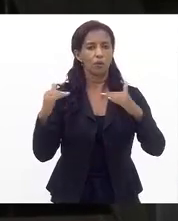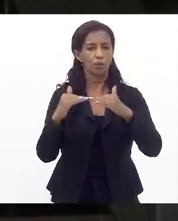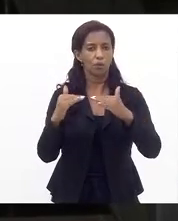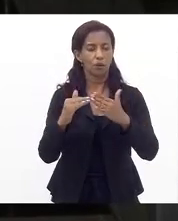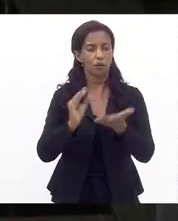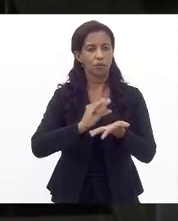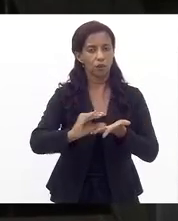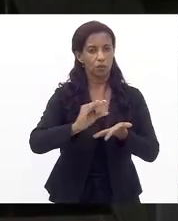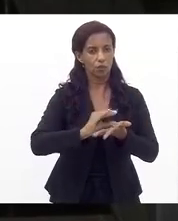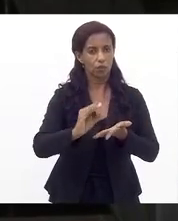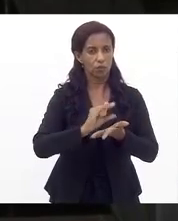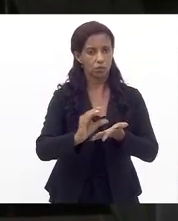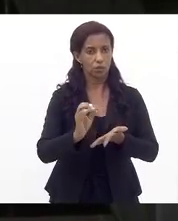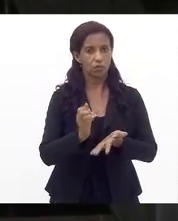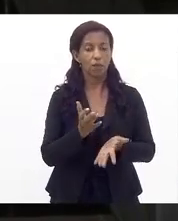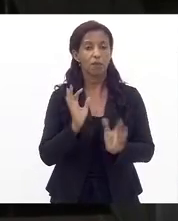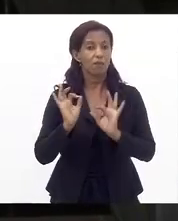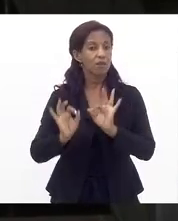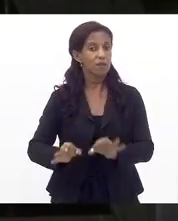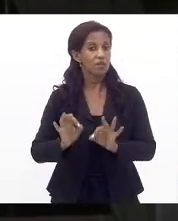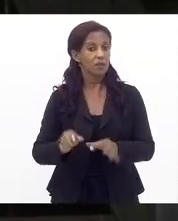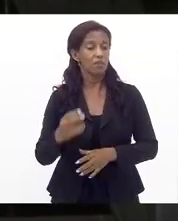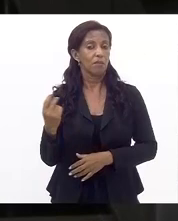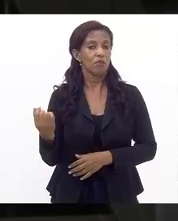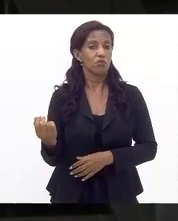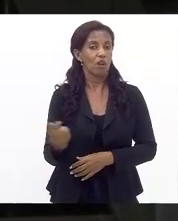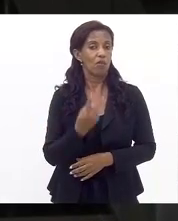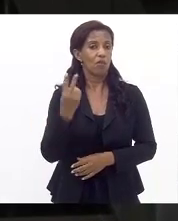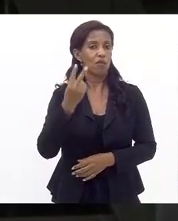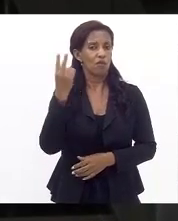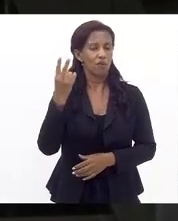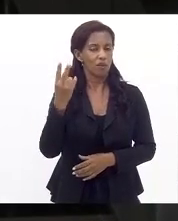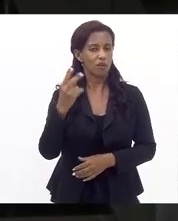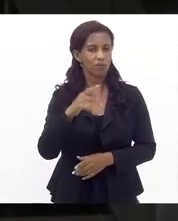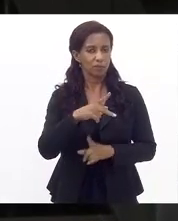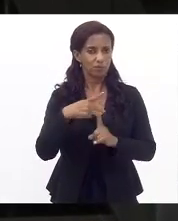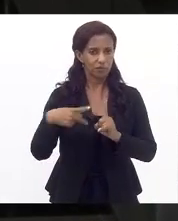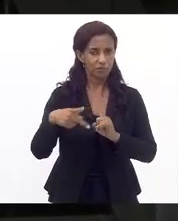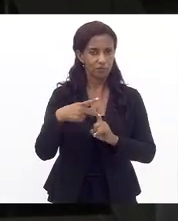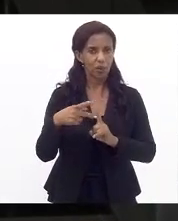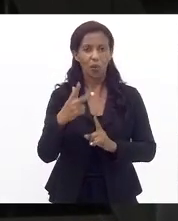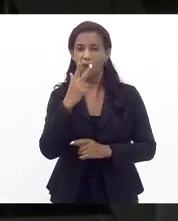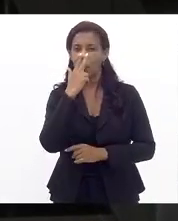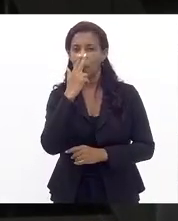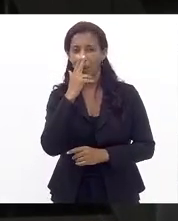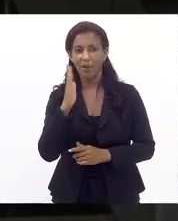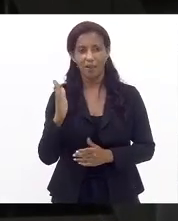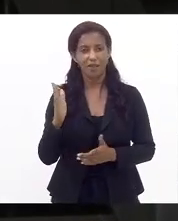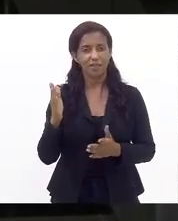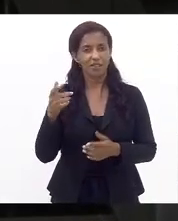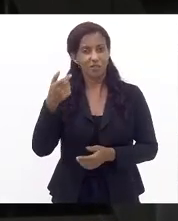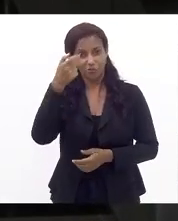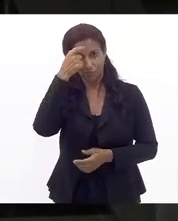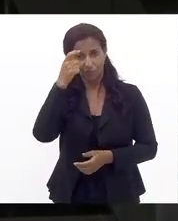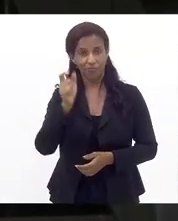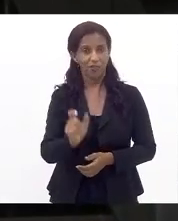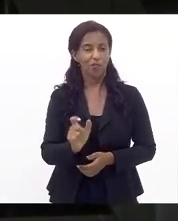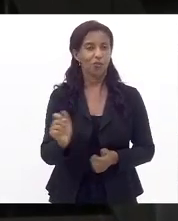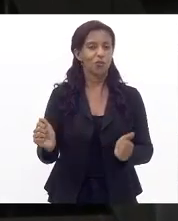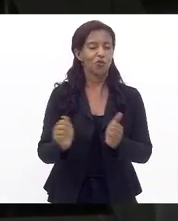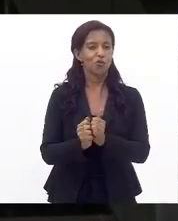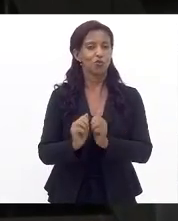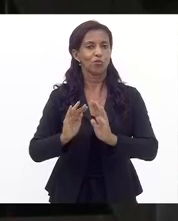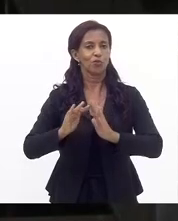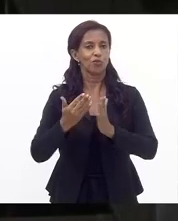a sua contribuição previdenciária mas será exatamente o valor da sua contribuição previdenciária quando aparece que a gente chegou a um consenso no colégio ele não